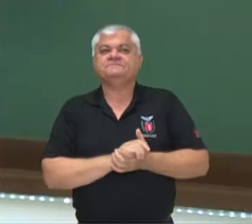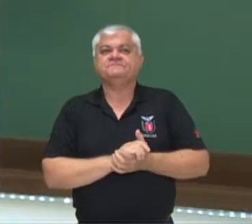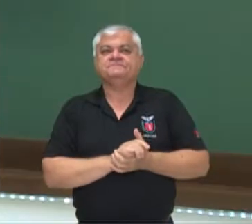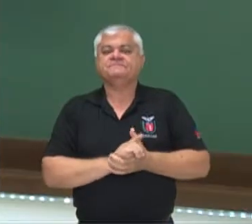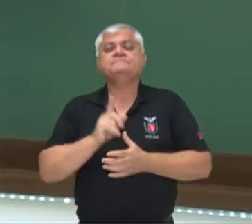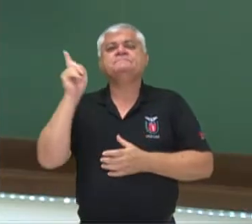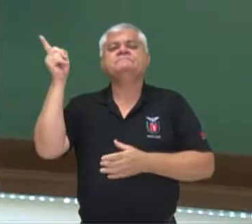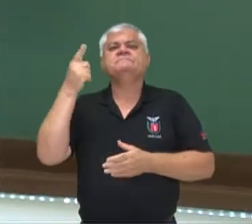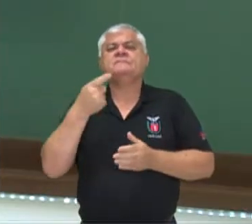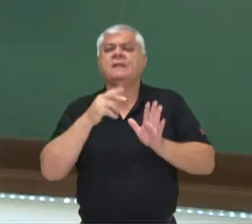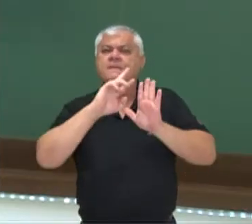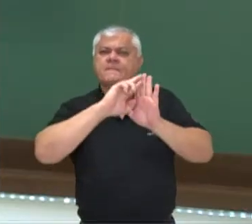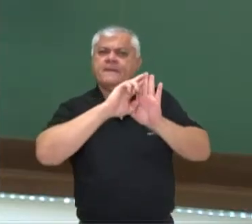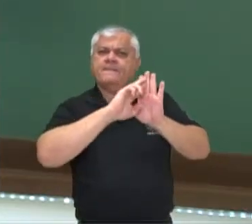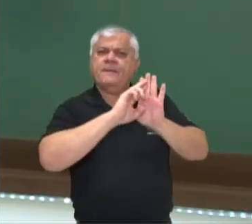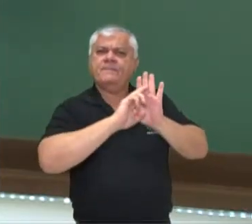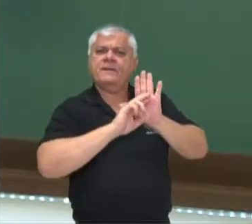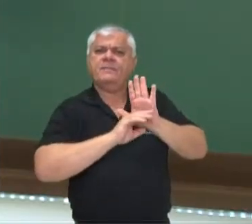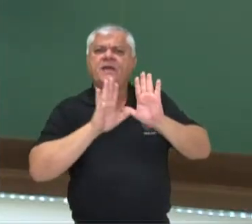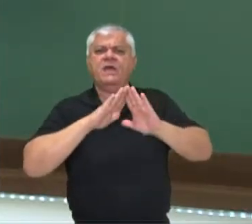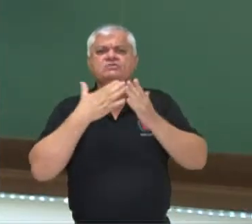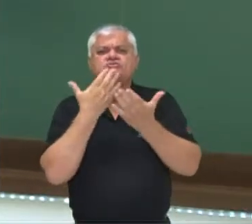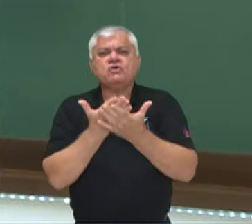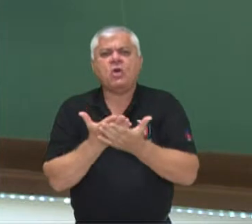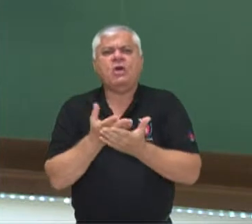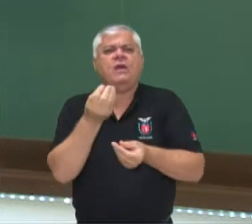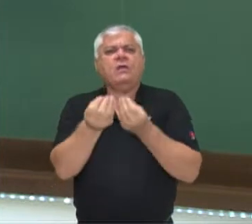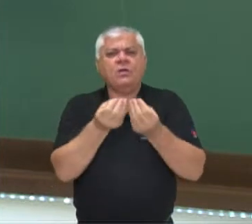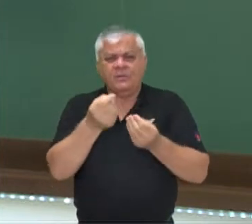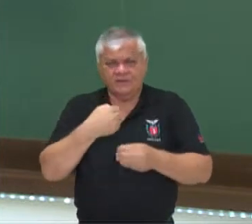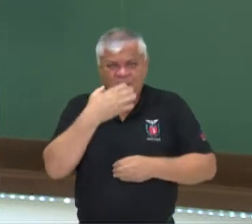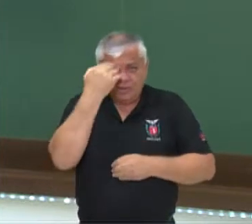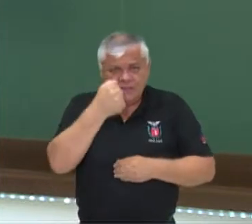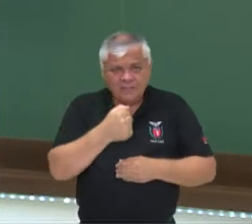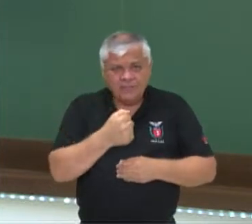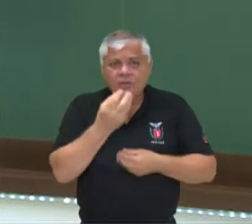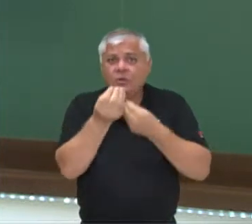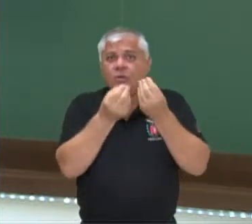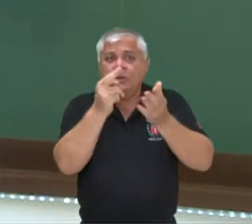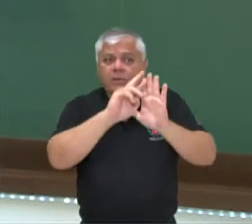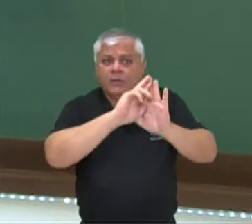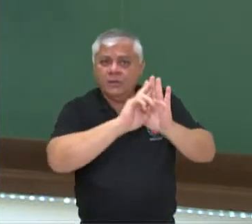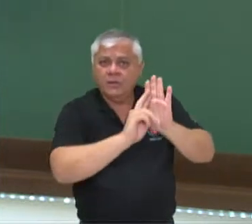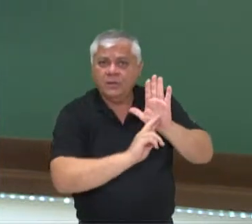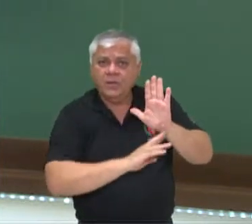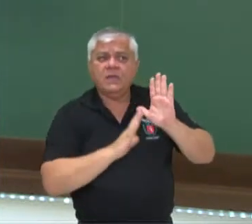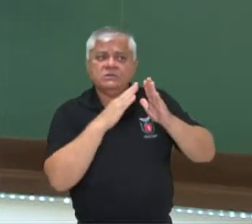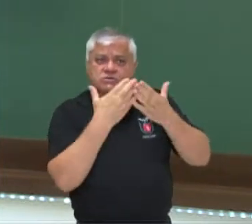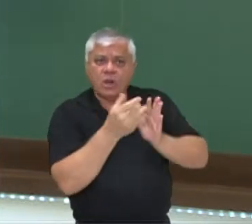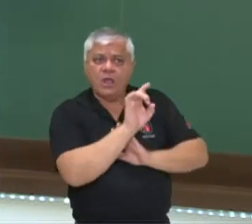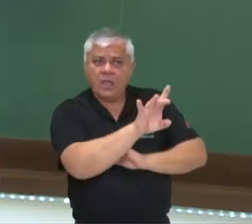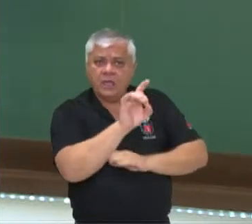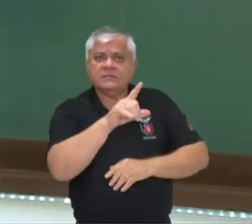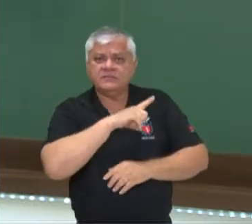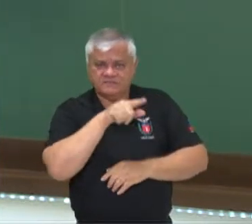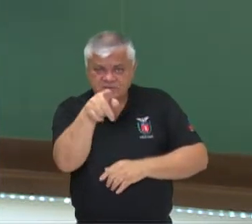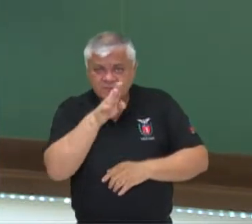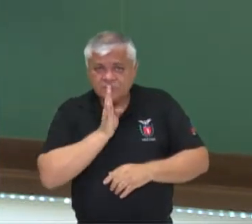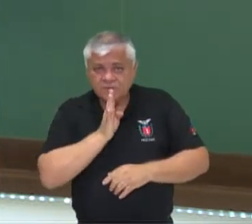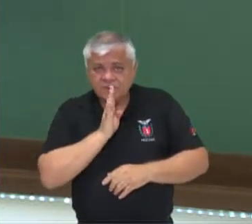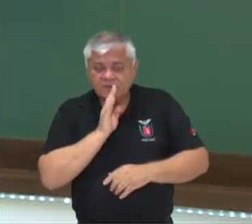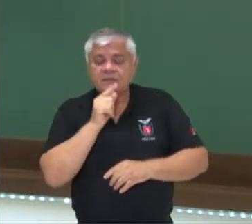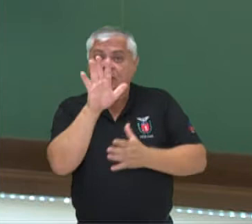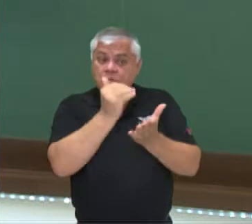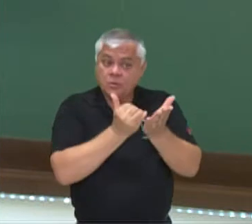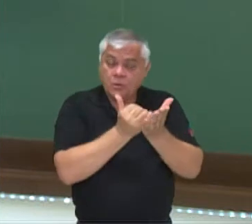o regimento escolar, Você conhece o regimento escolar da sua escola? Muito provavelmente no início do ano